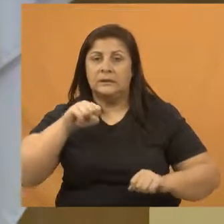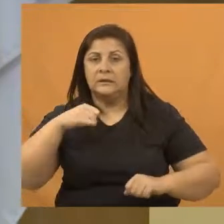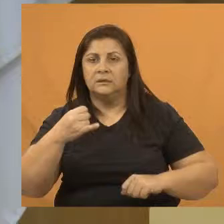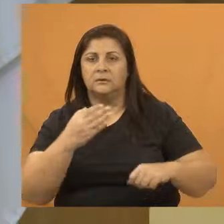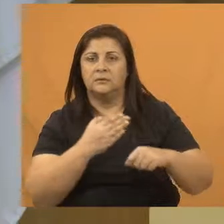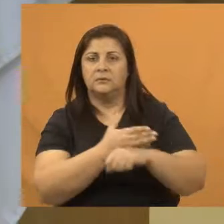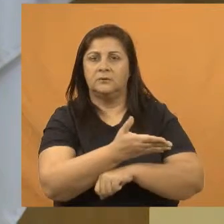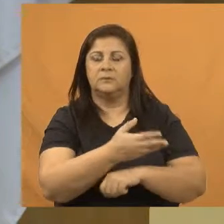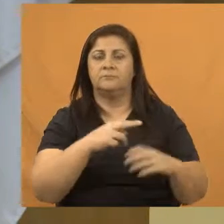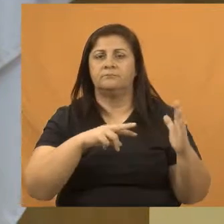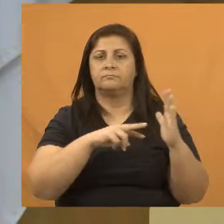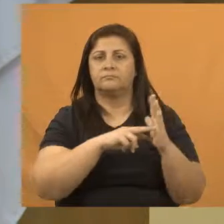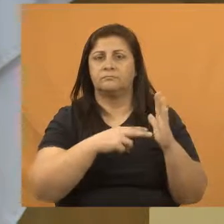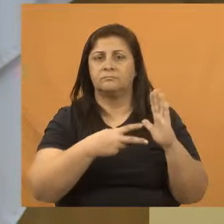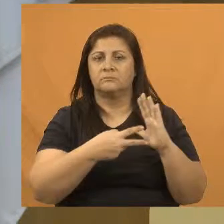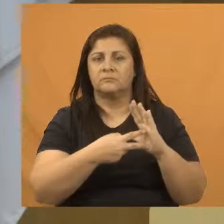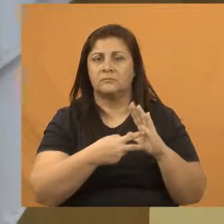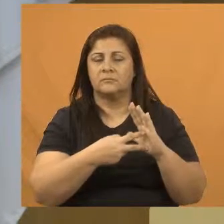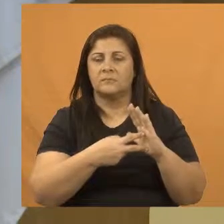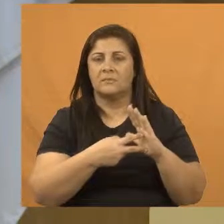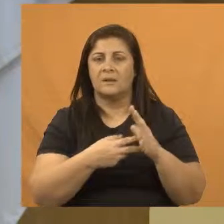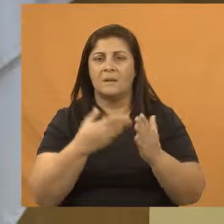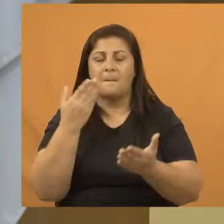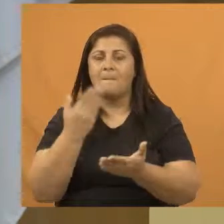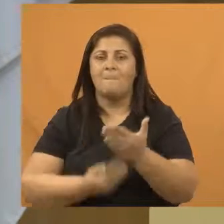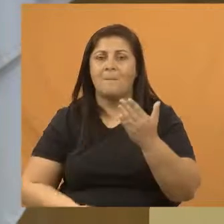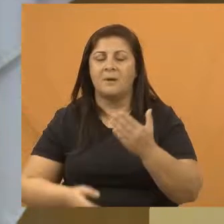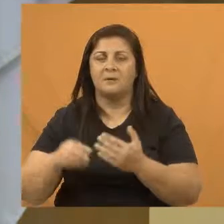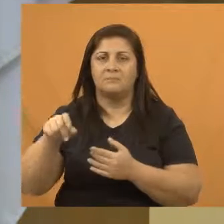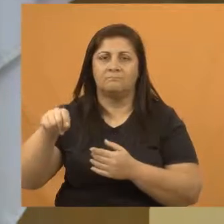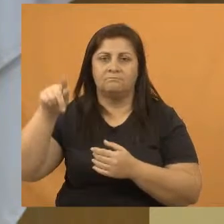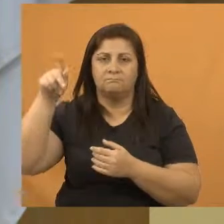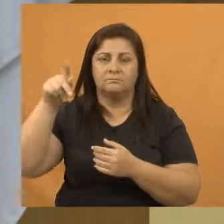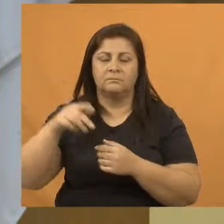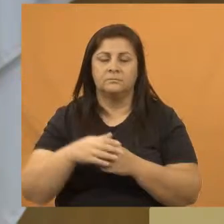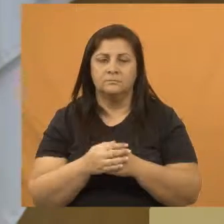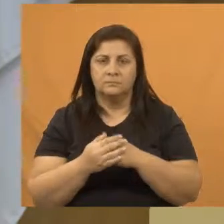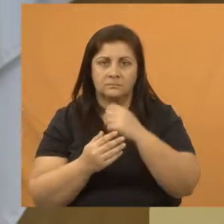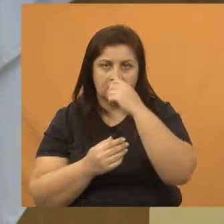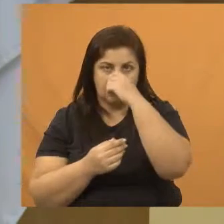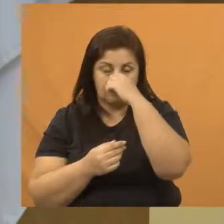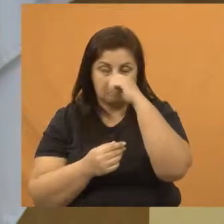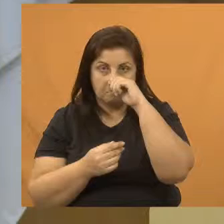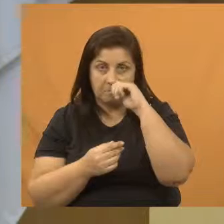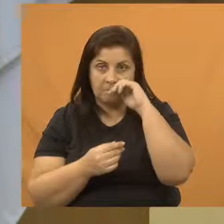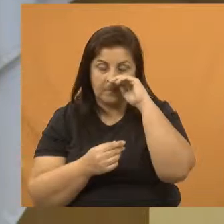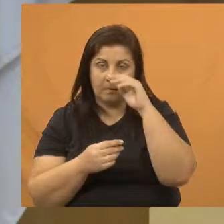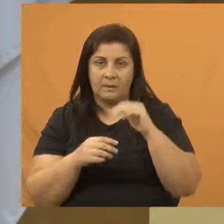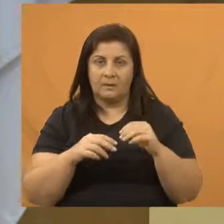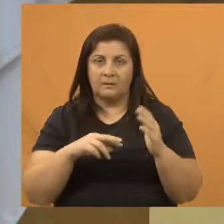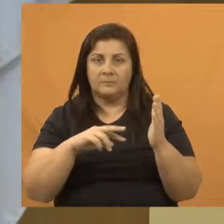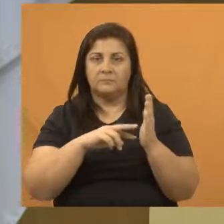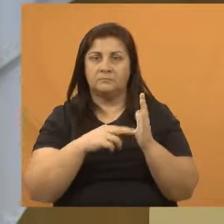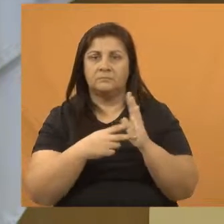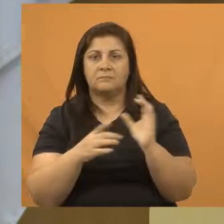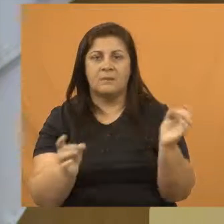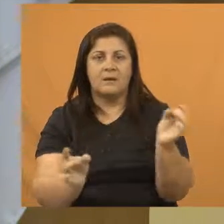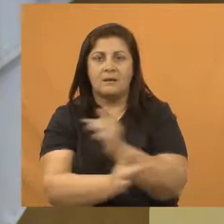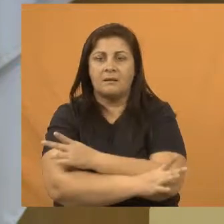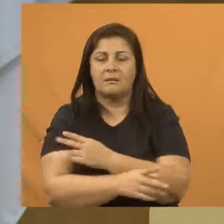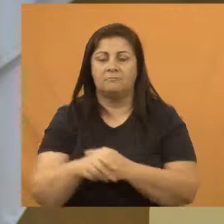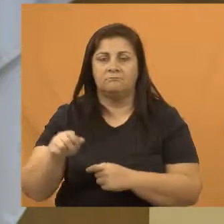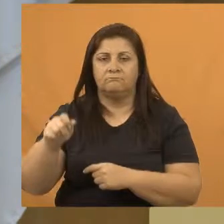aprovado, significa o desmonte da Seguridade Social no nosso país. Significa o fim da